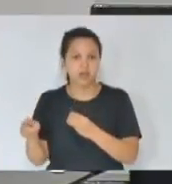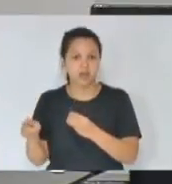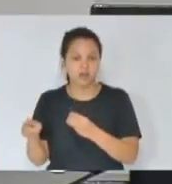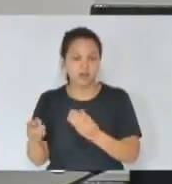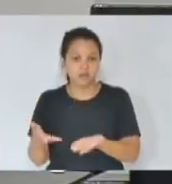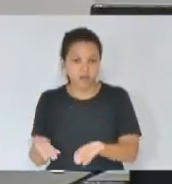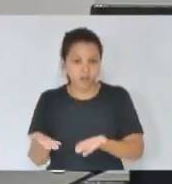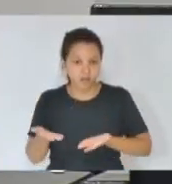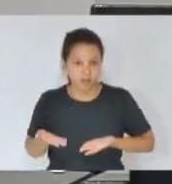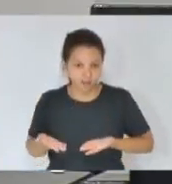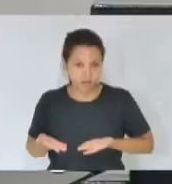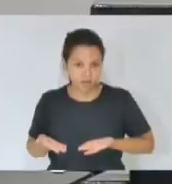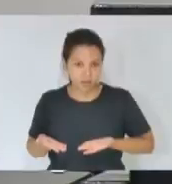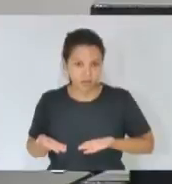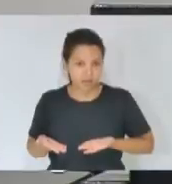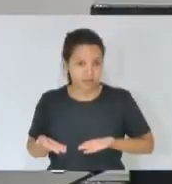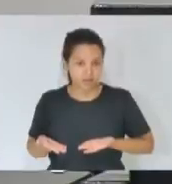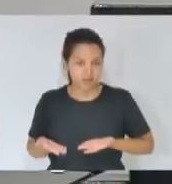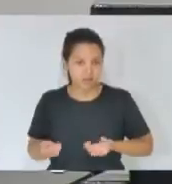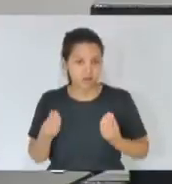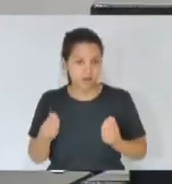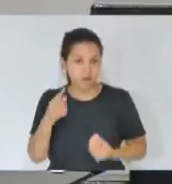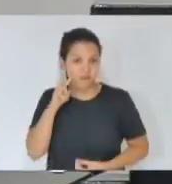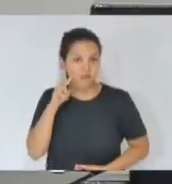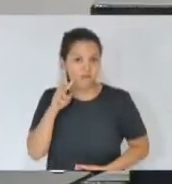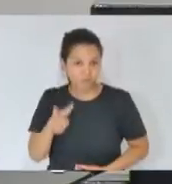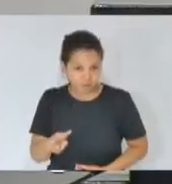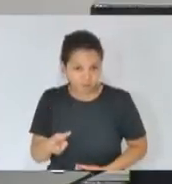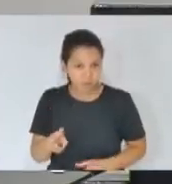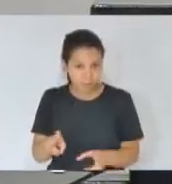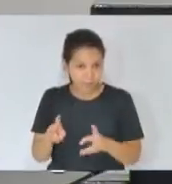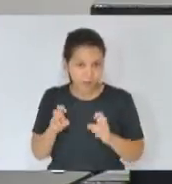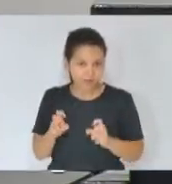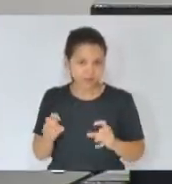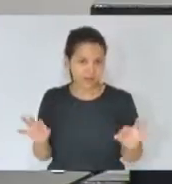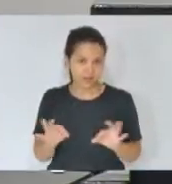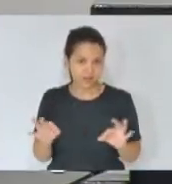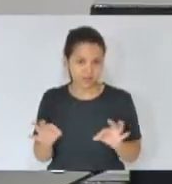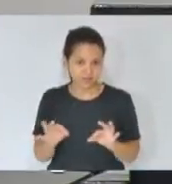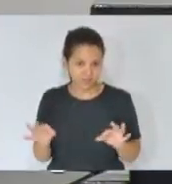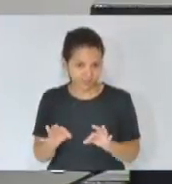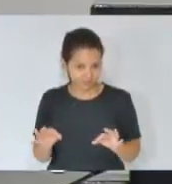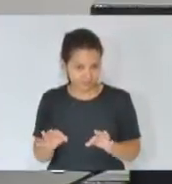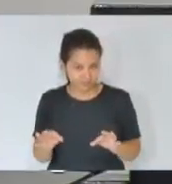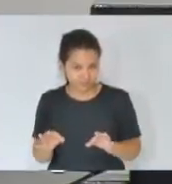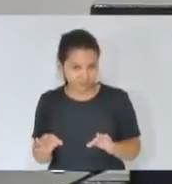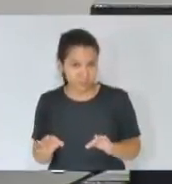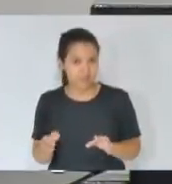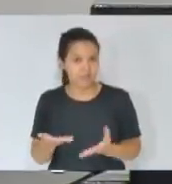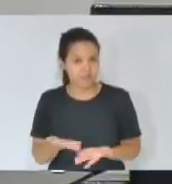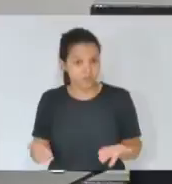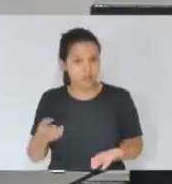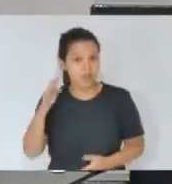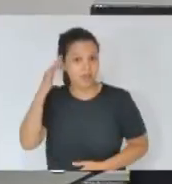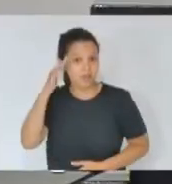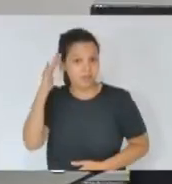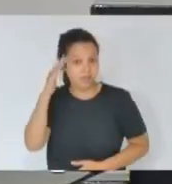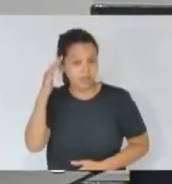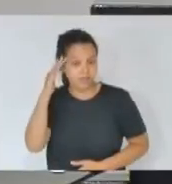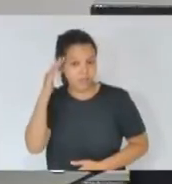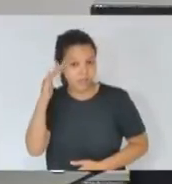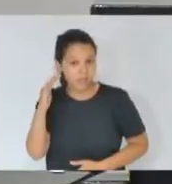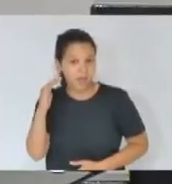não basta? Será que isso não é um recado suficiente para que o senhor compreenda o